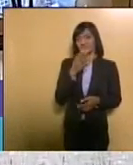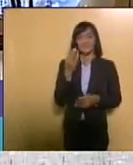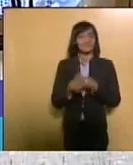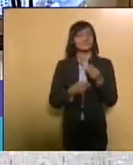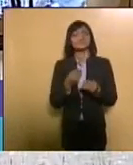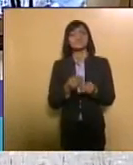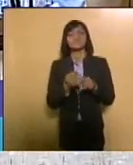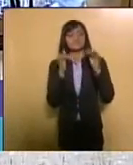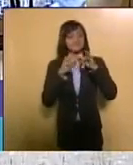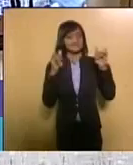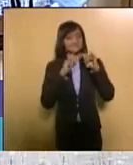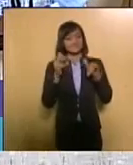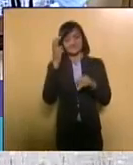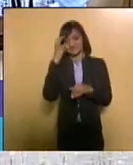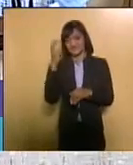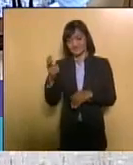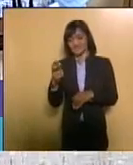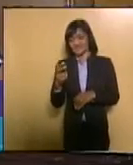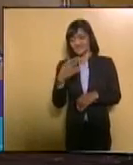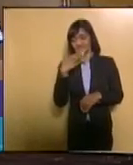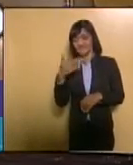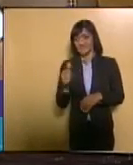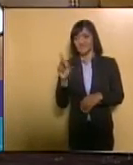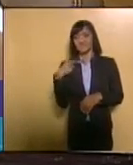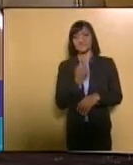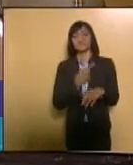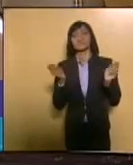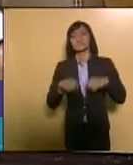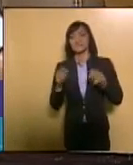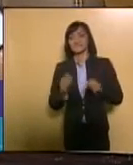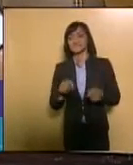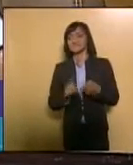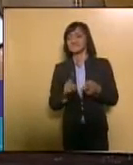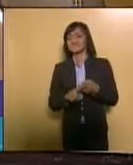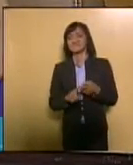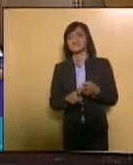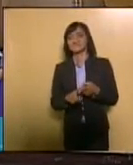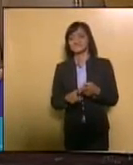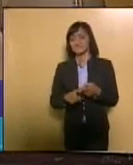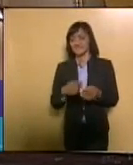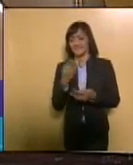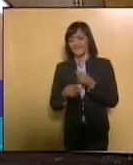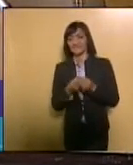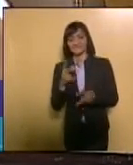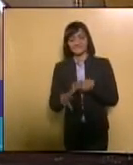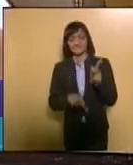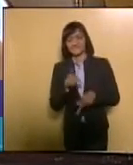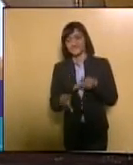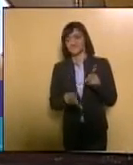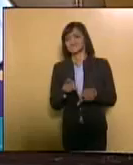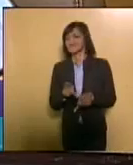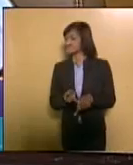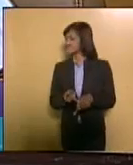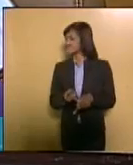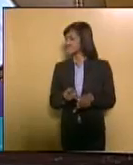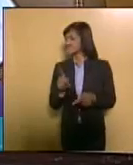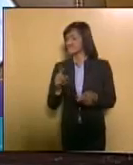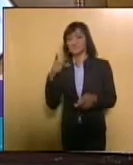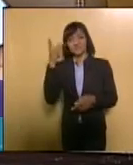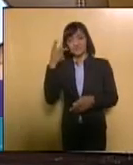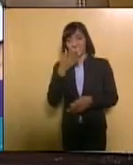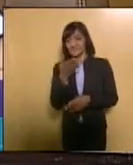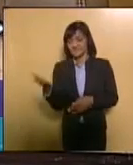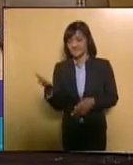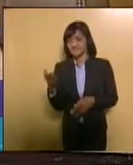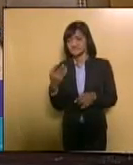informações inteligentes de qualidade para que a gente também possa fazer pressão né pressão da população pressão enquanto parlamentares